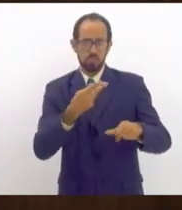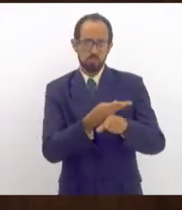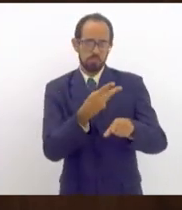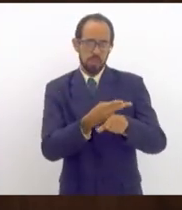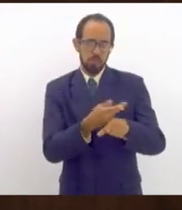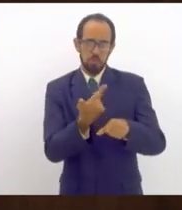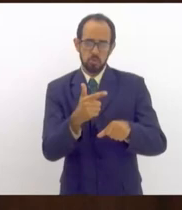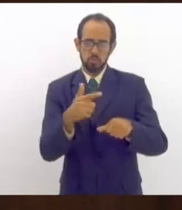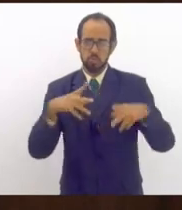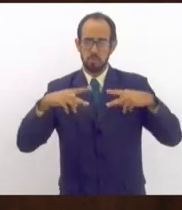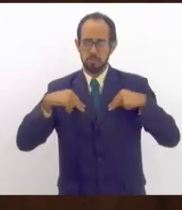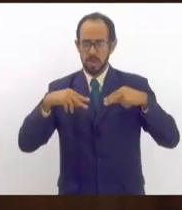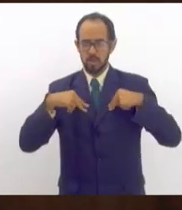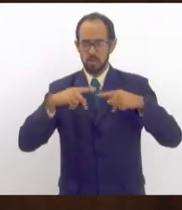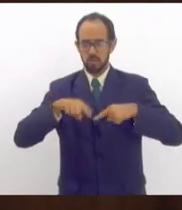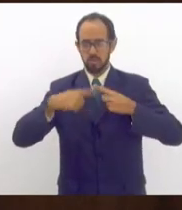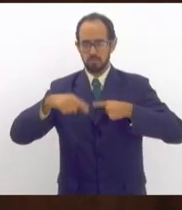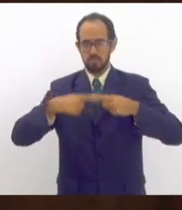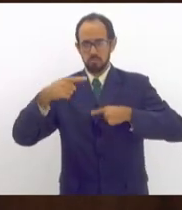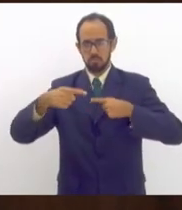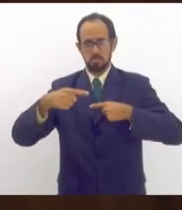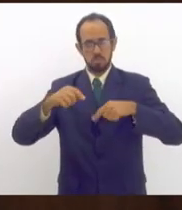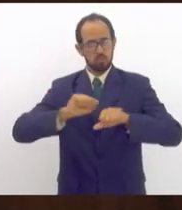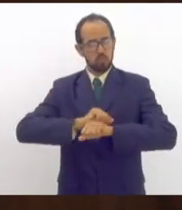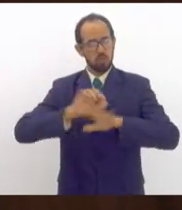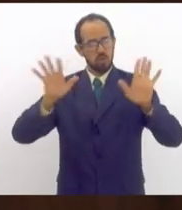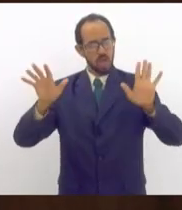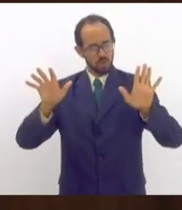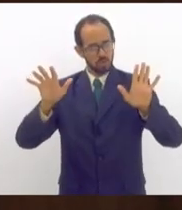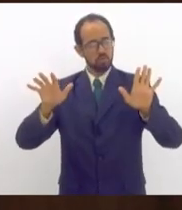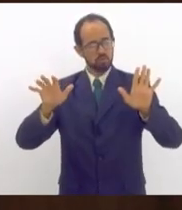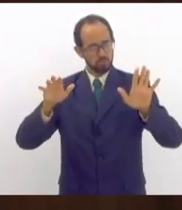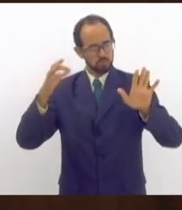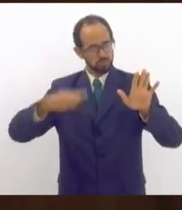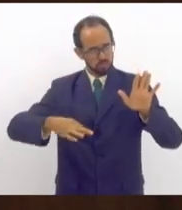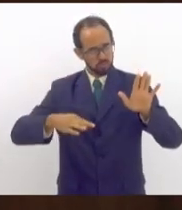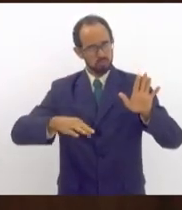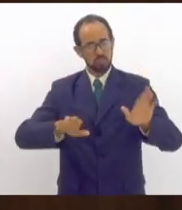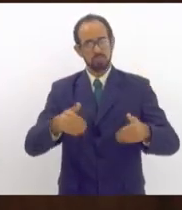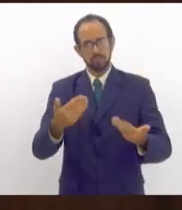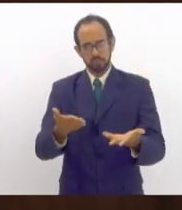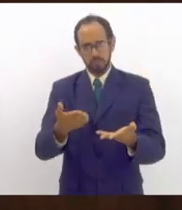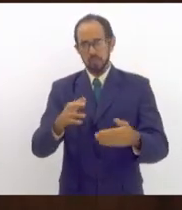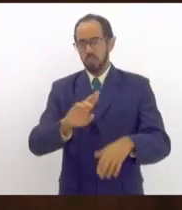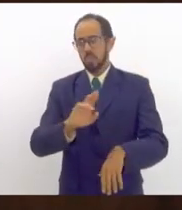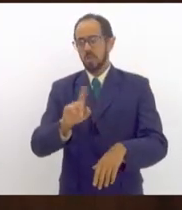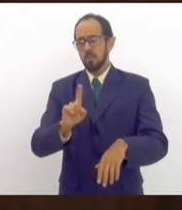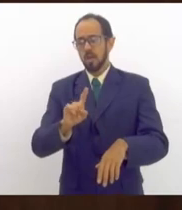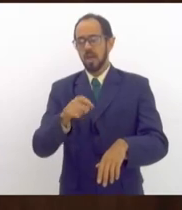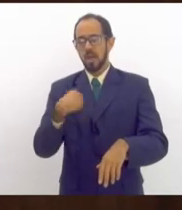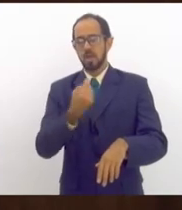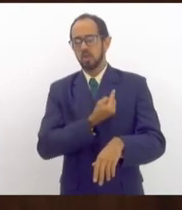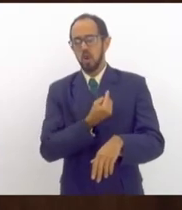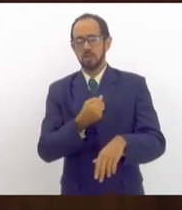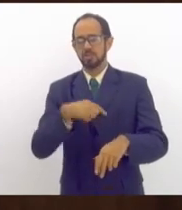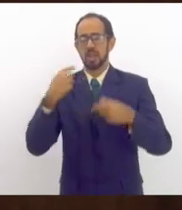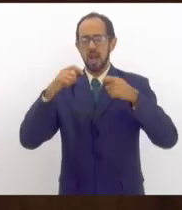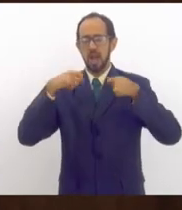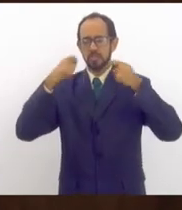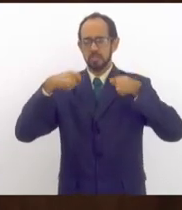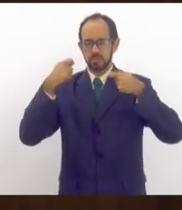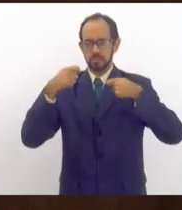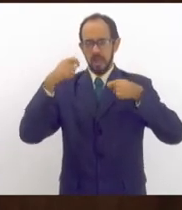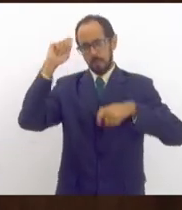e que depois isso ficou absolutamente Claro não é então não vai ser a nossa artista preta